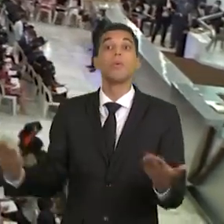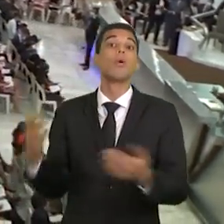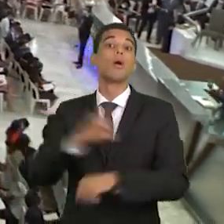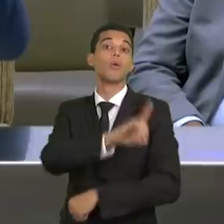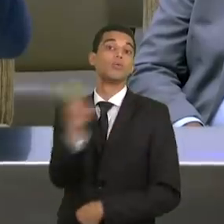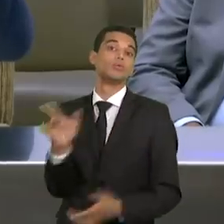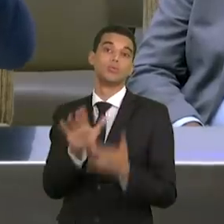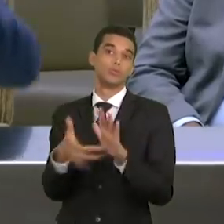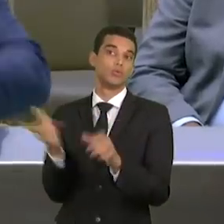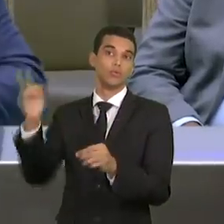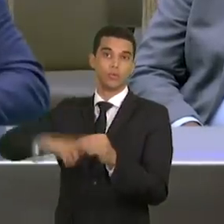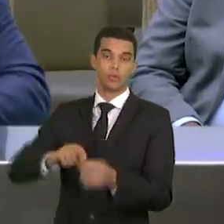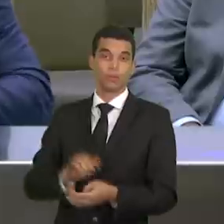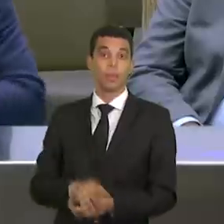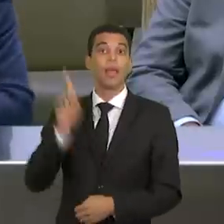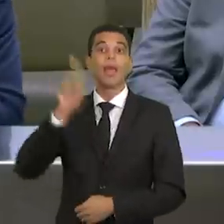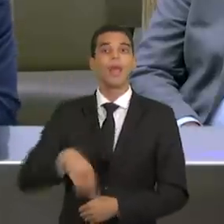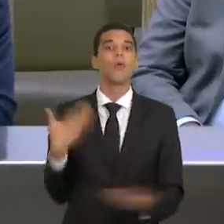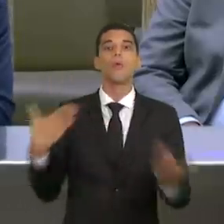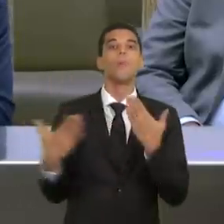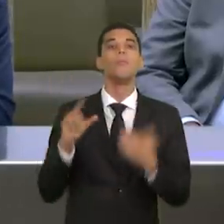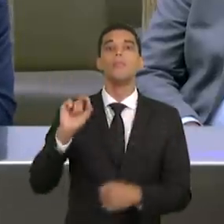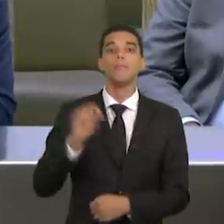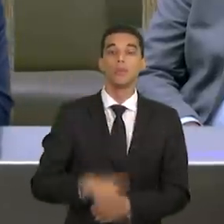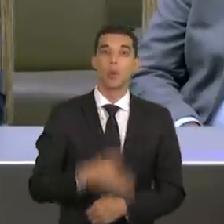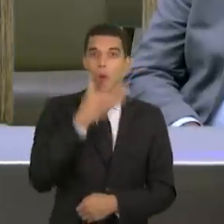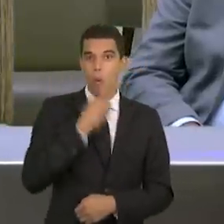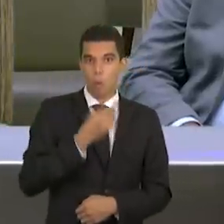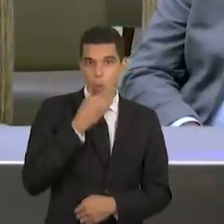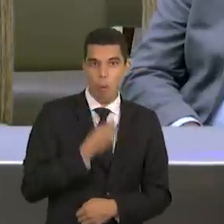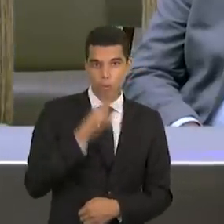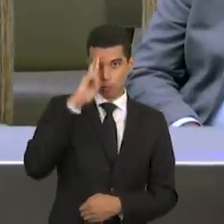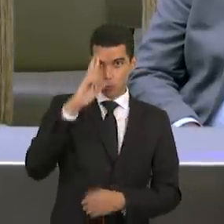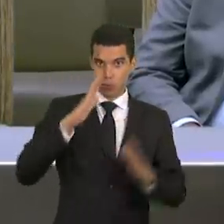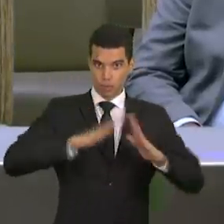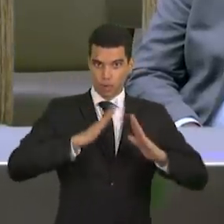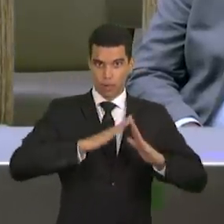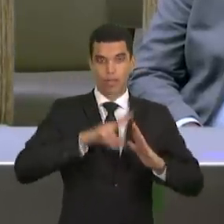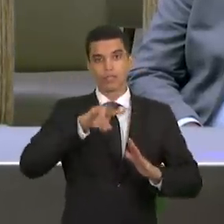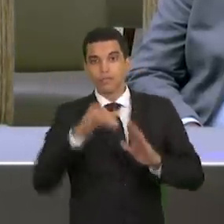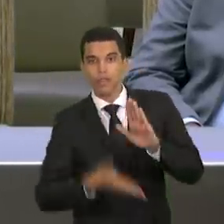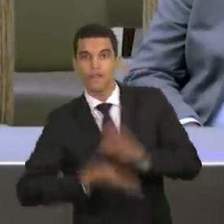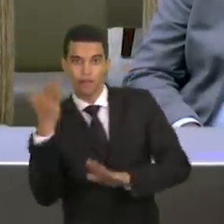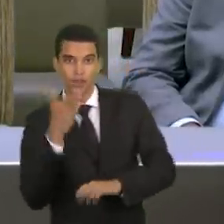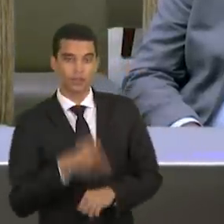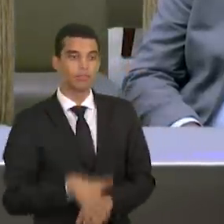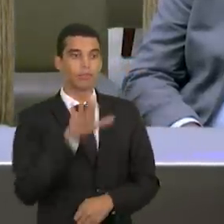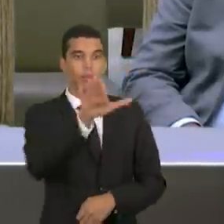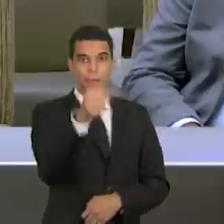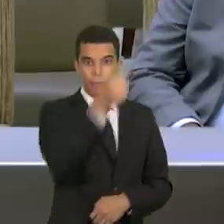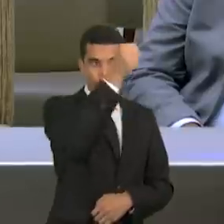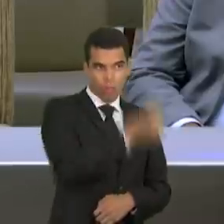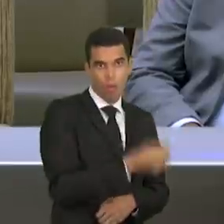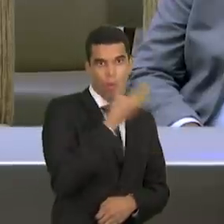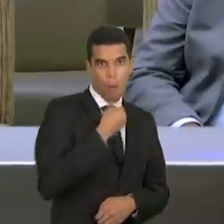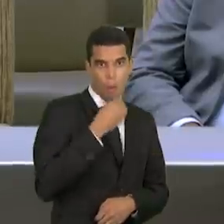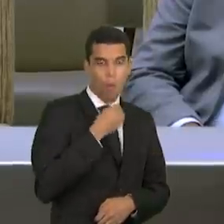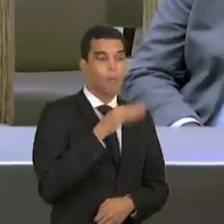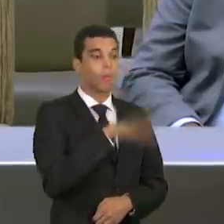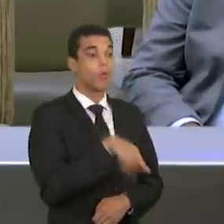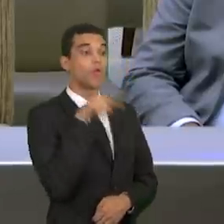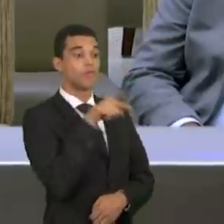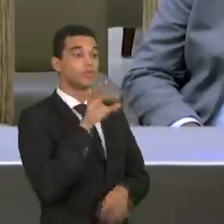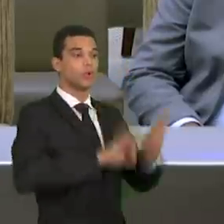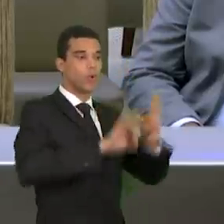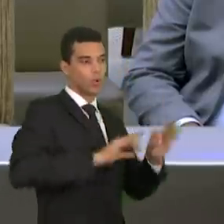se um homem partindo para fora da terra deixasse a sua casa e desse autoridade aos seus servos e a cada um